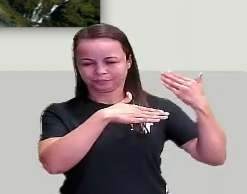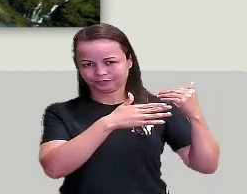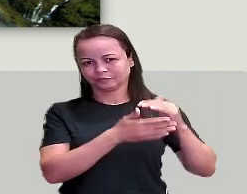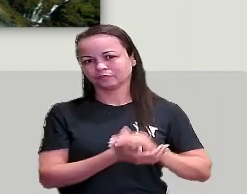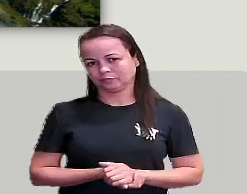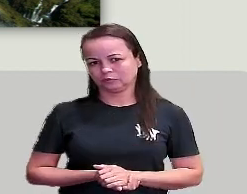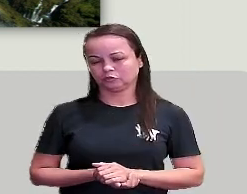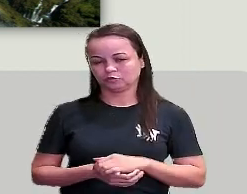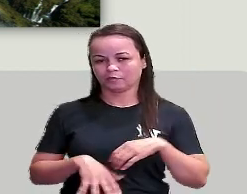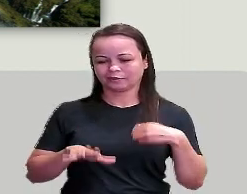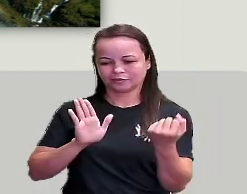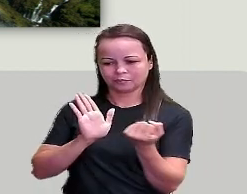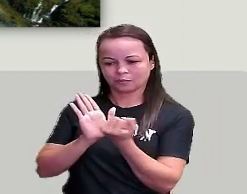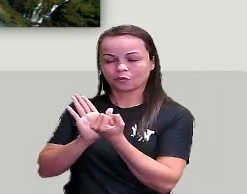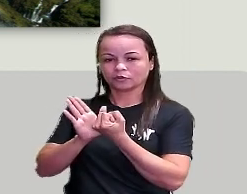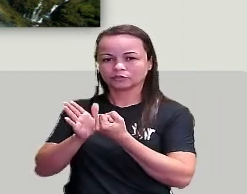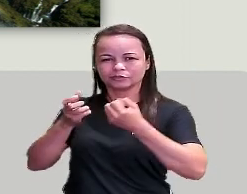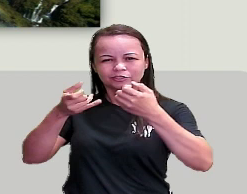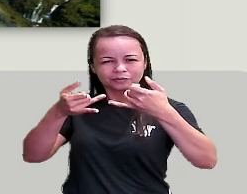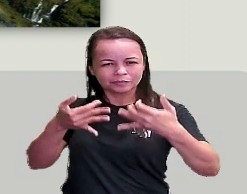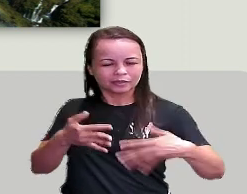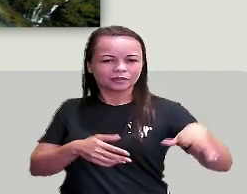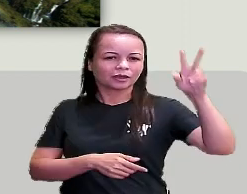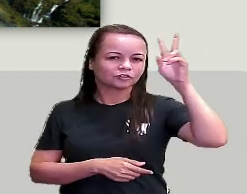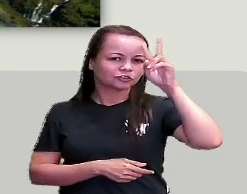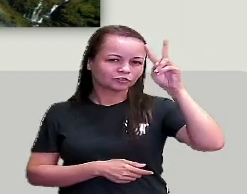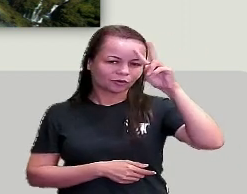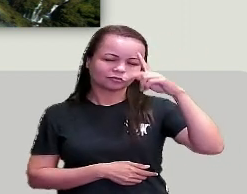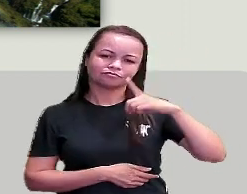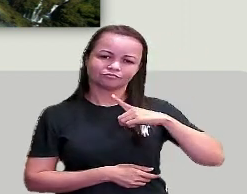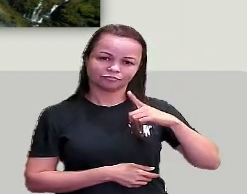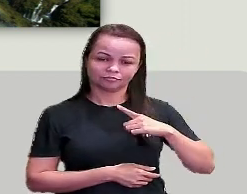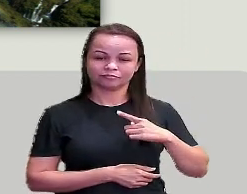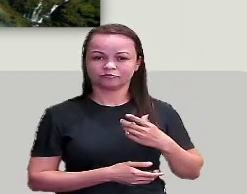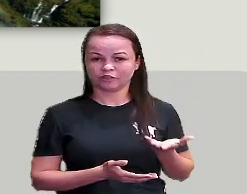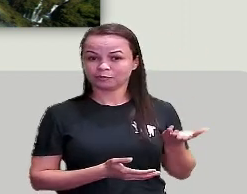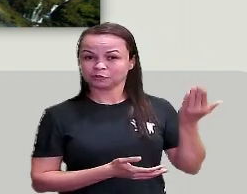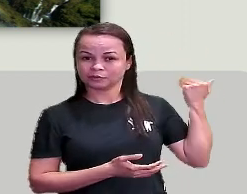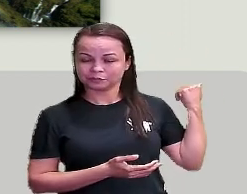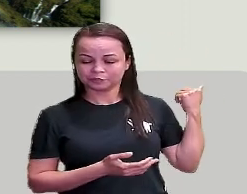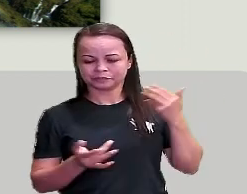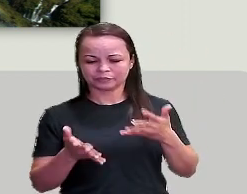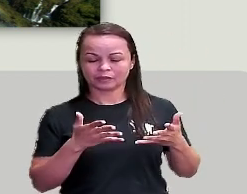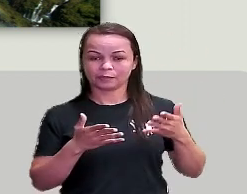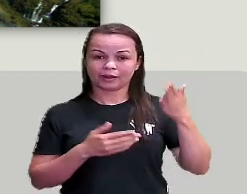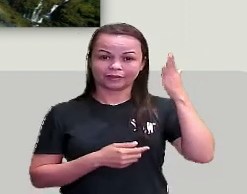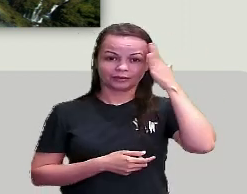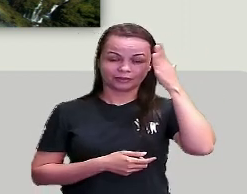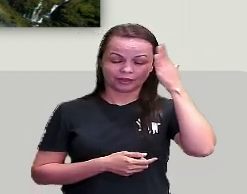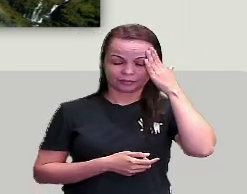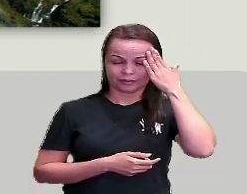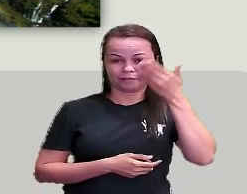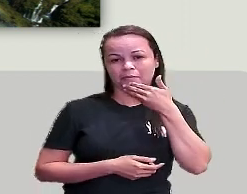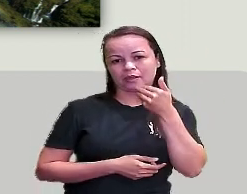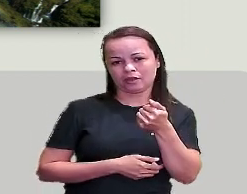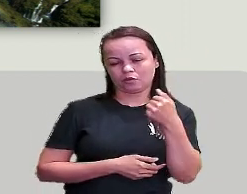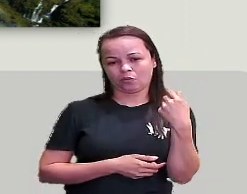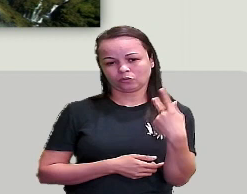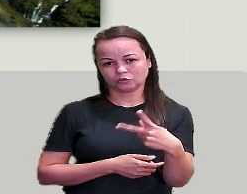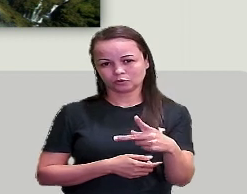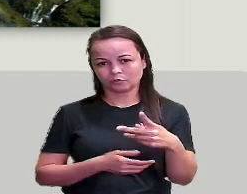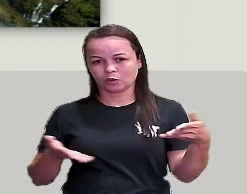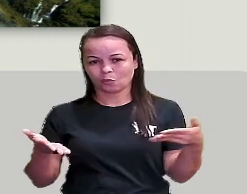nossos patrimônios contam a história que tivemos. Para a gente entender melhor a nossa história